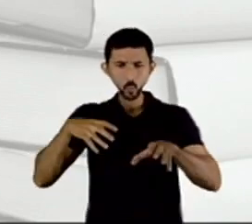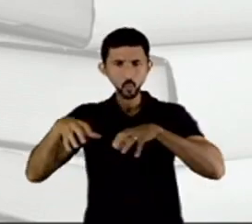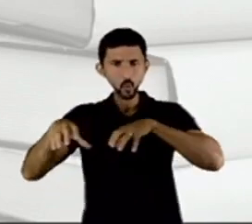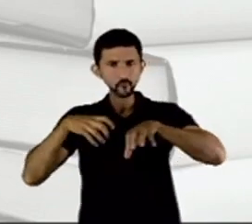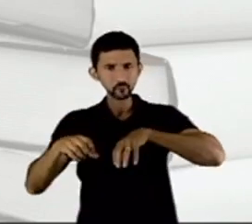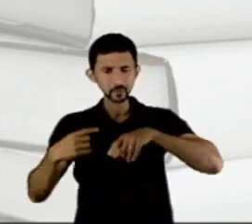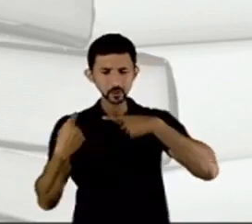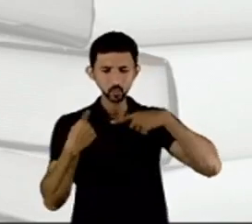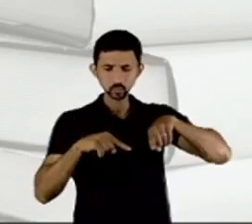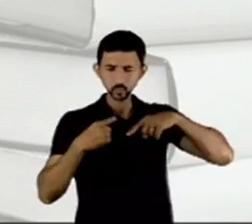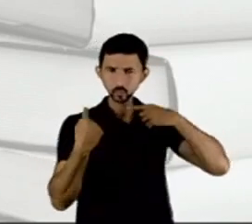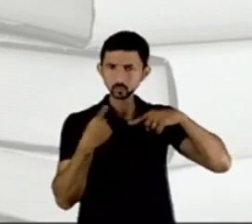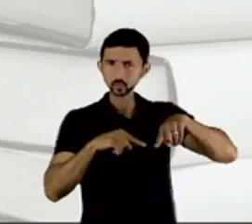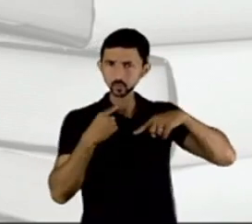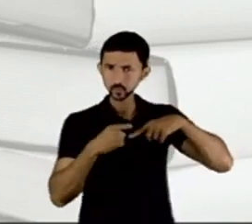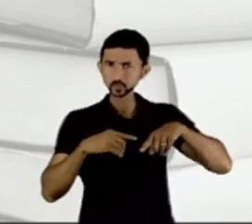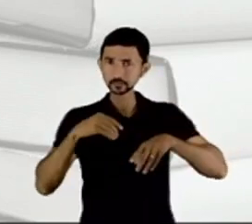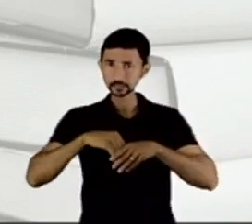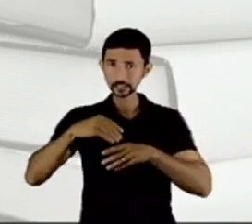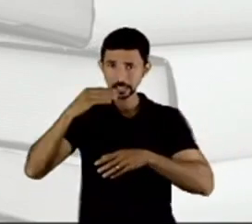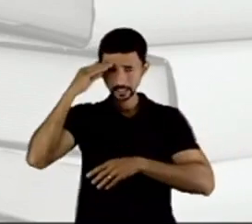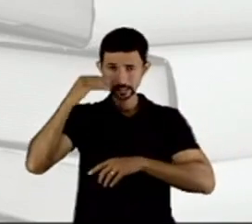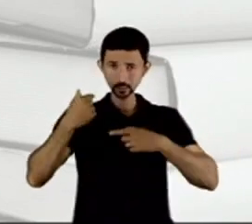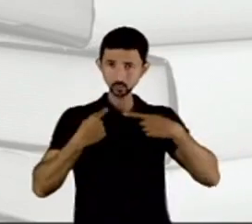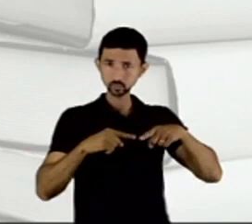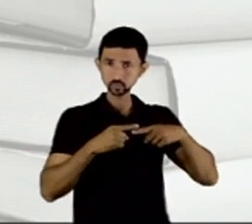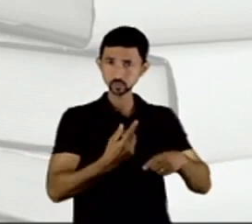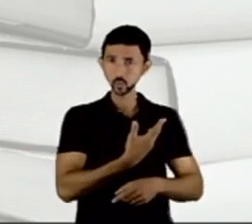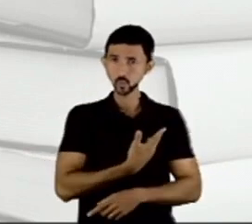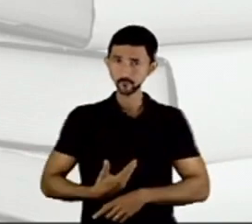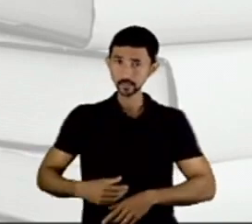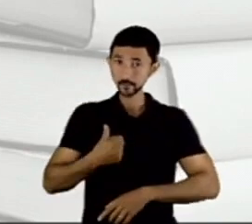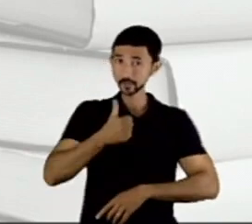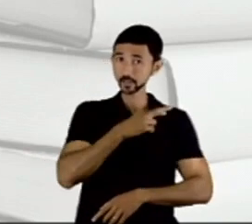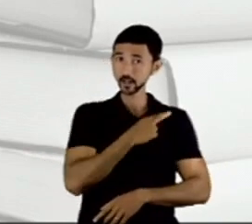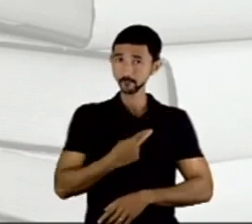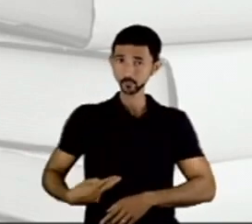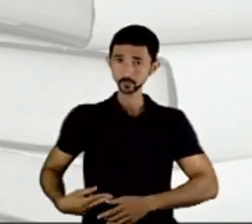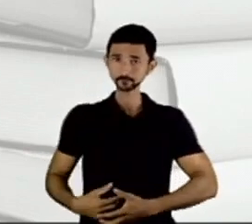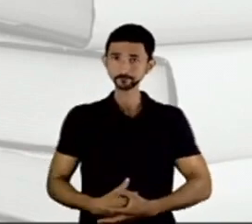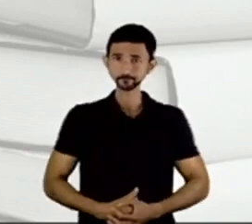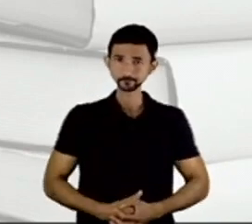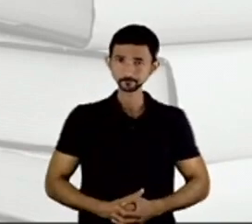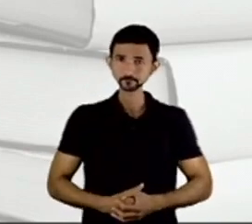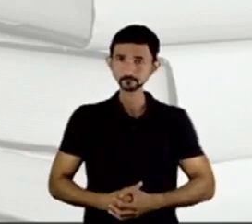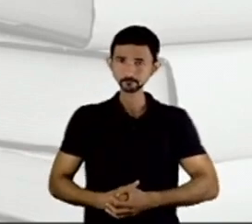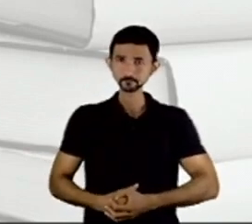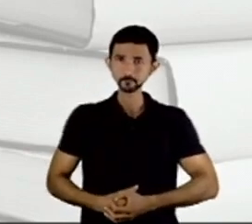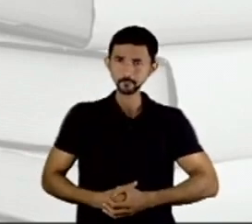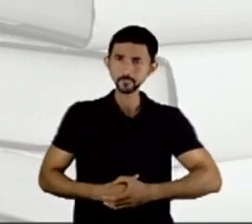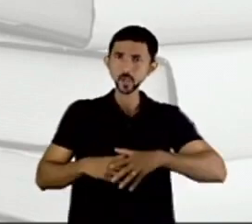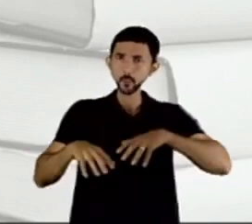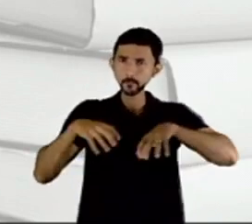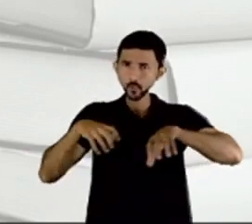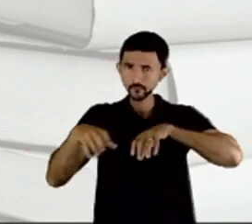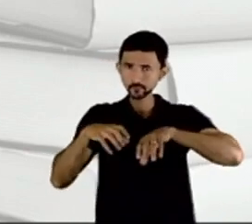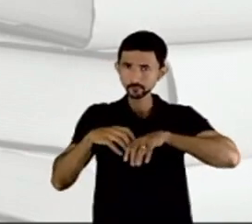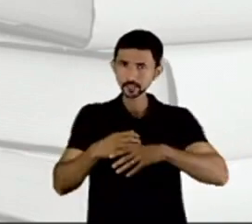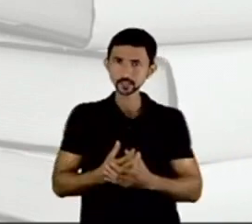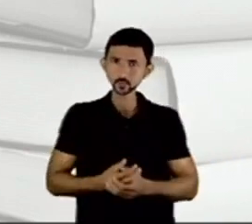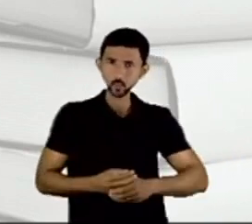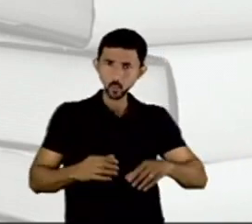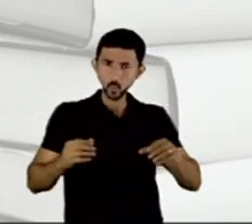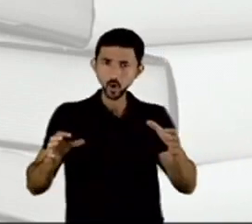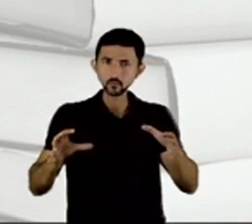e contestação dentro do Exército contra os governos da Primeira República. E esses movimentos culminou com os 18 do